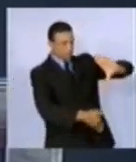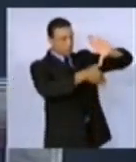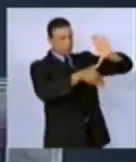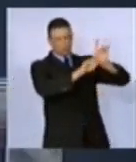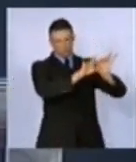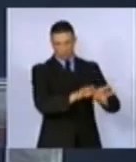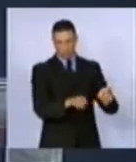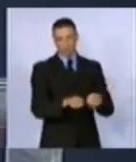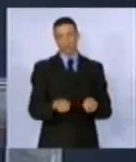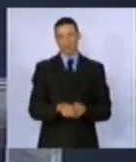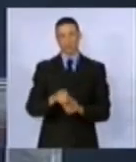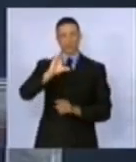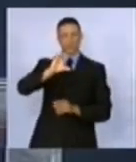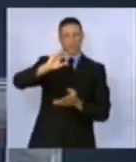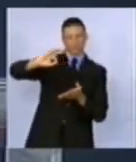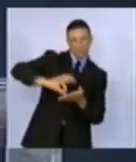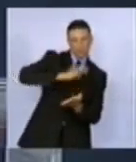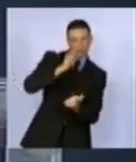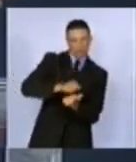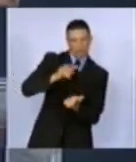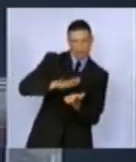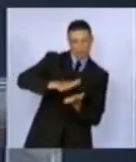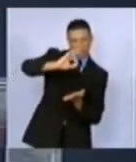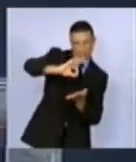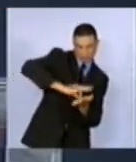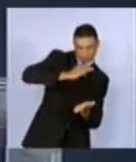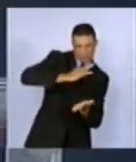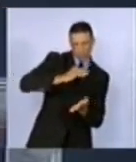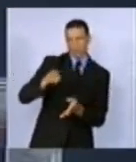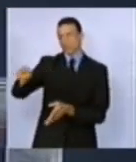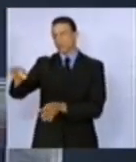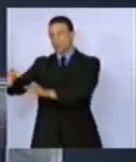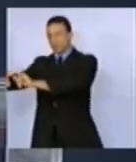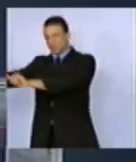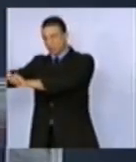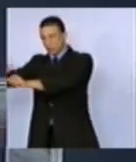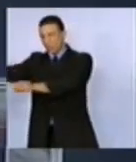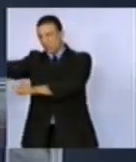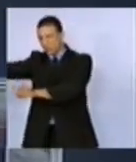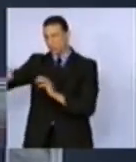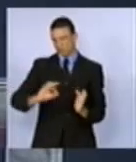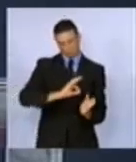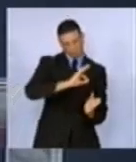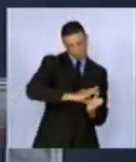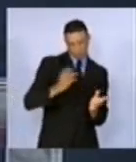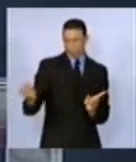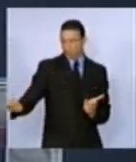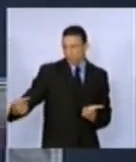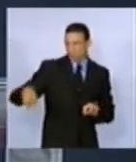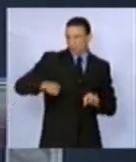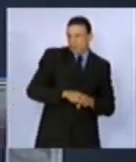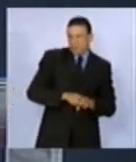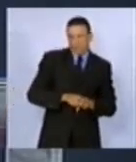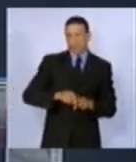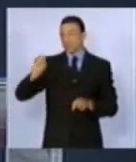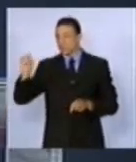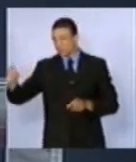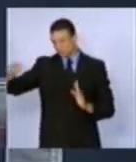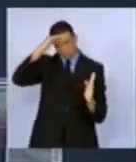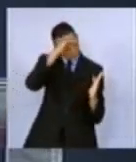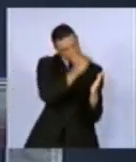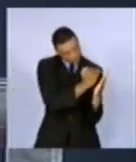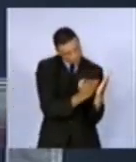cadastro específico de parcelas ou seja de cada talhão daquela propriedade que foi apresentada no requerimento de queima uma vez cumpridas as essas etapas